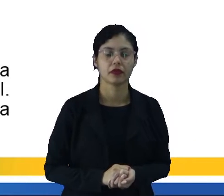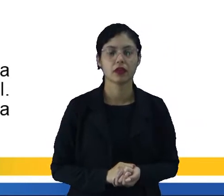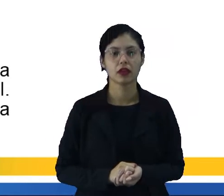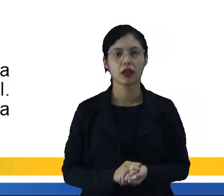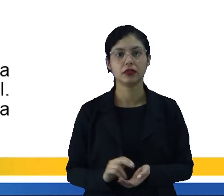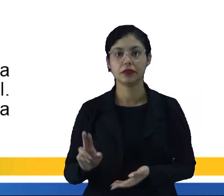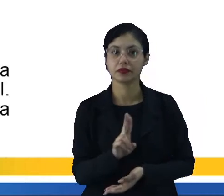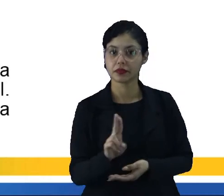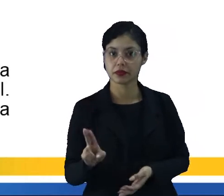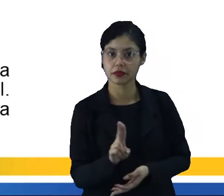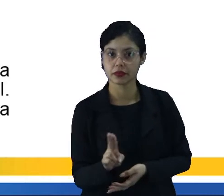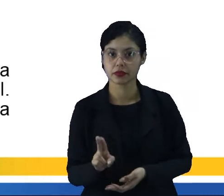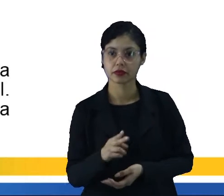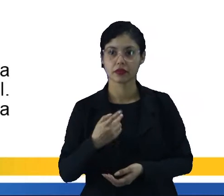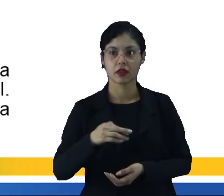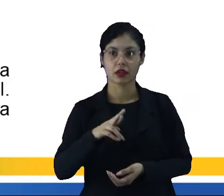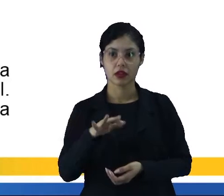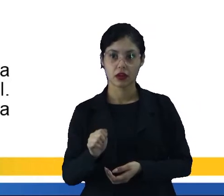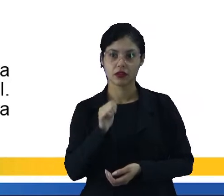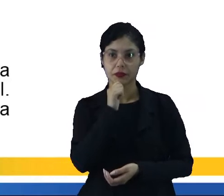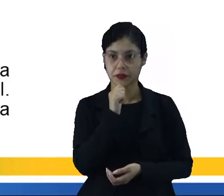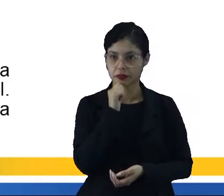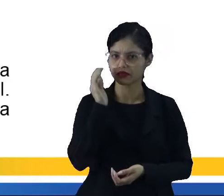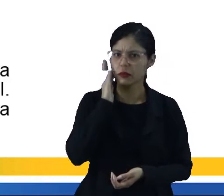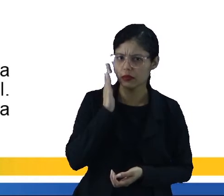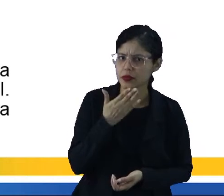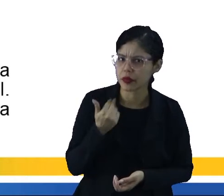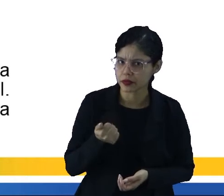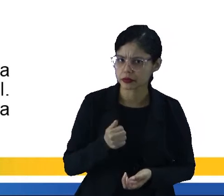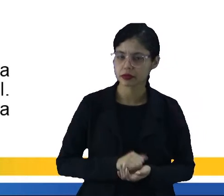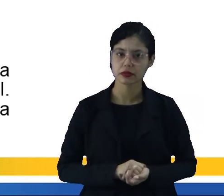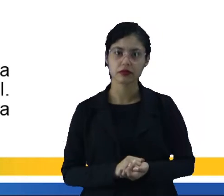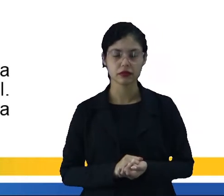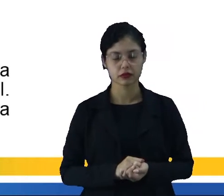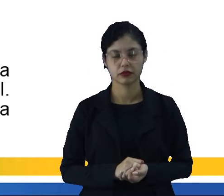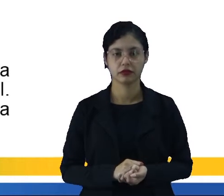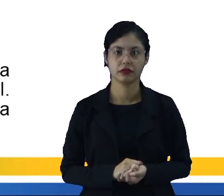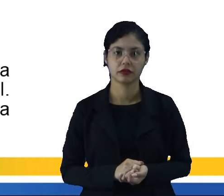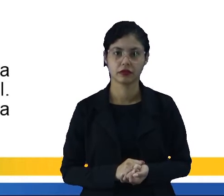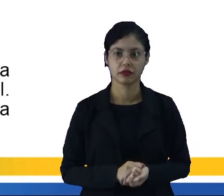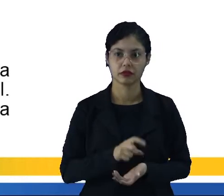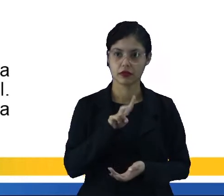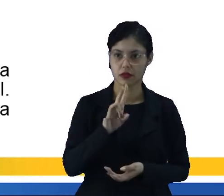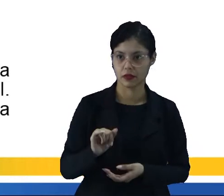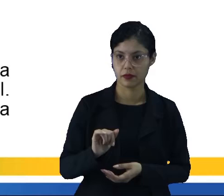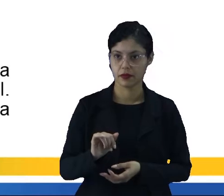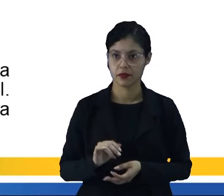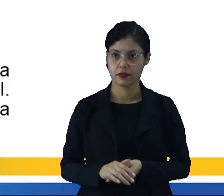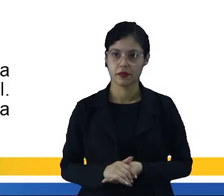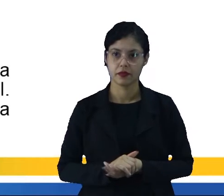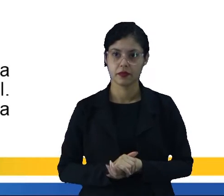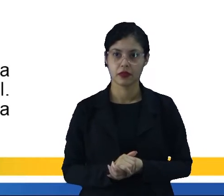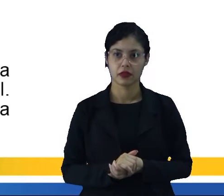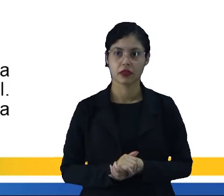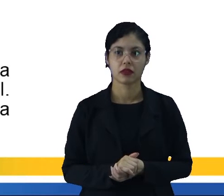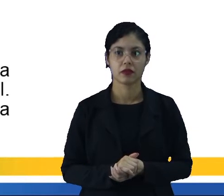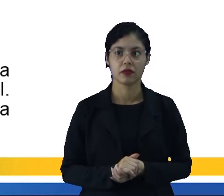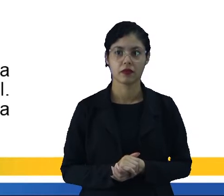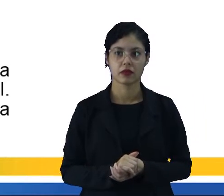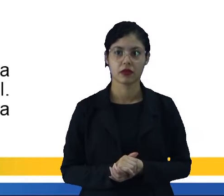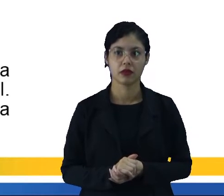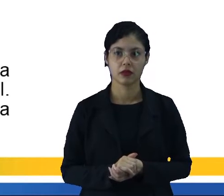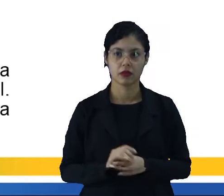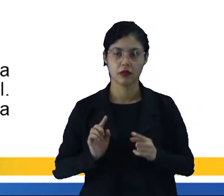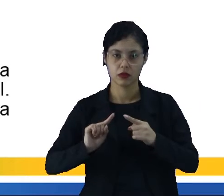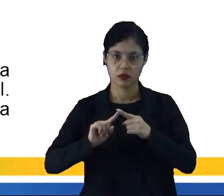é chamado de apótema da pirâmide embora entender isso é legal ele vai sair daqui tá E